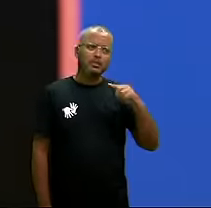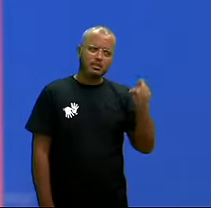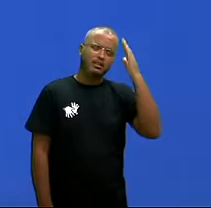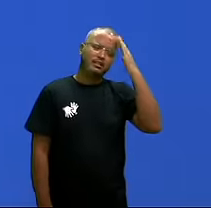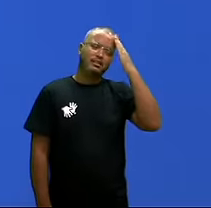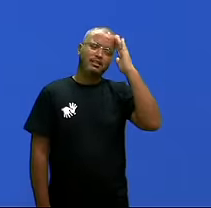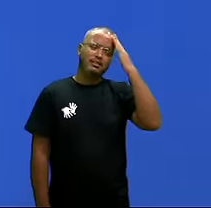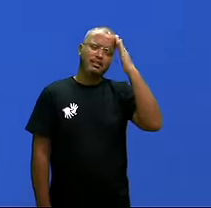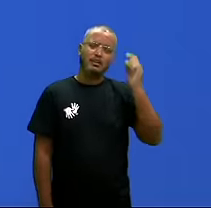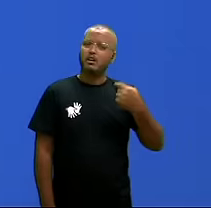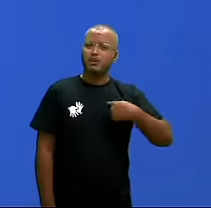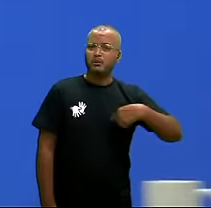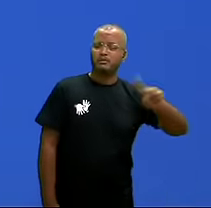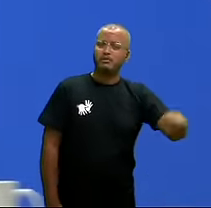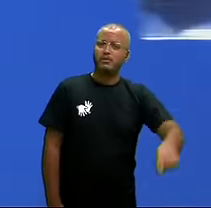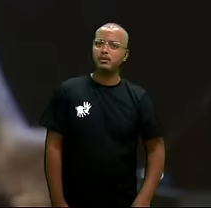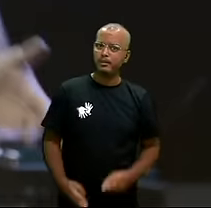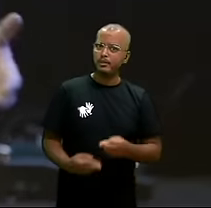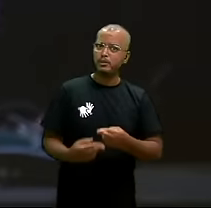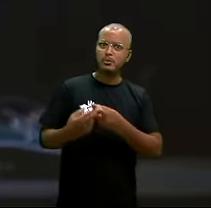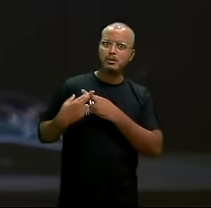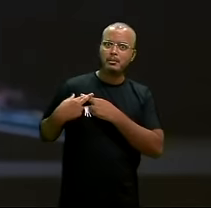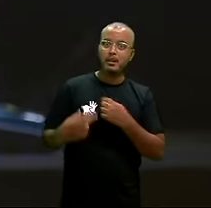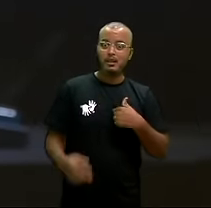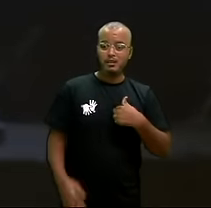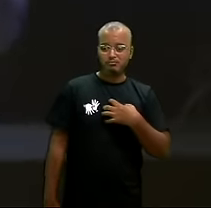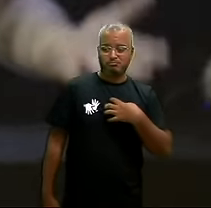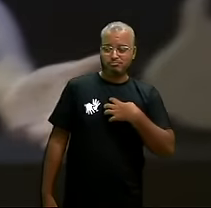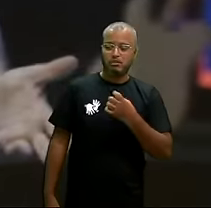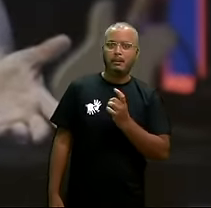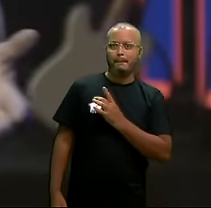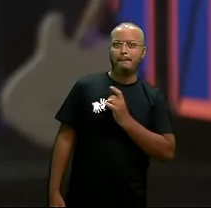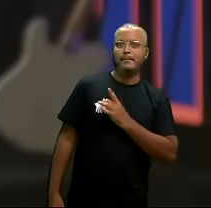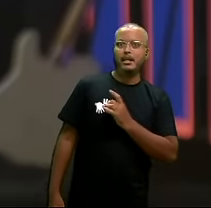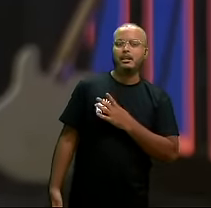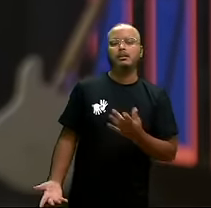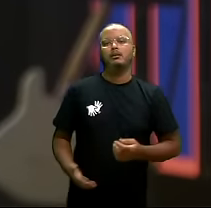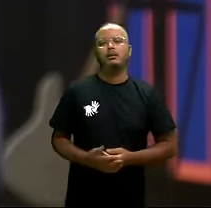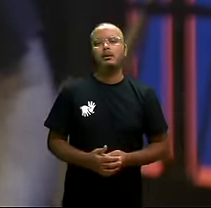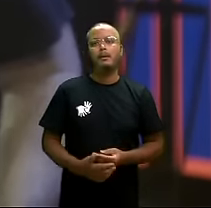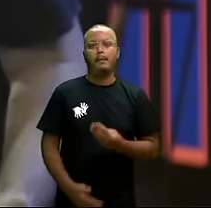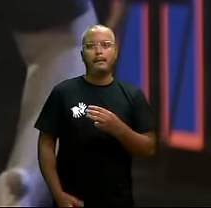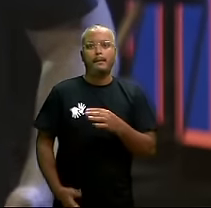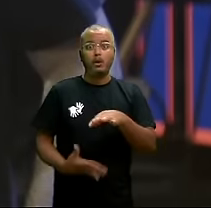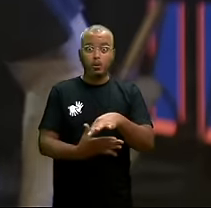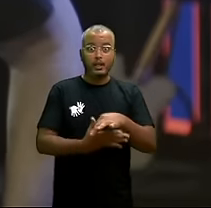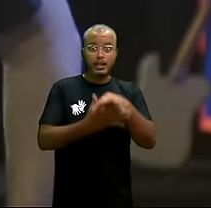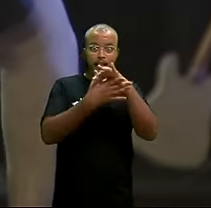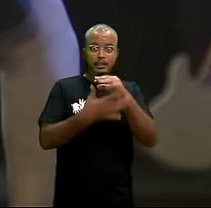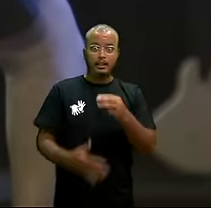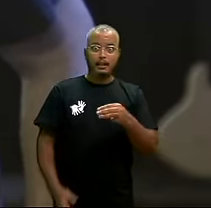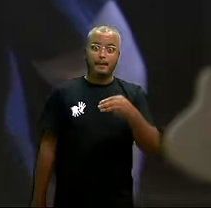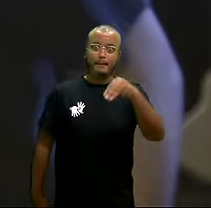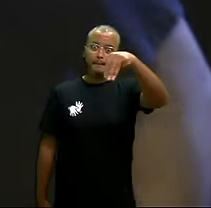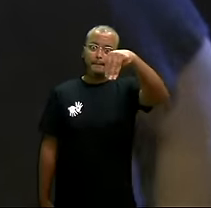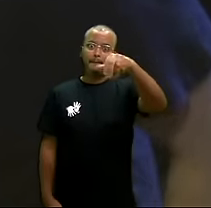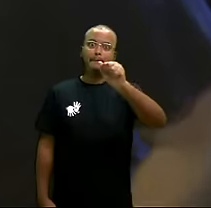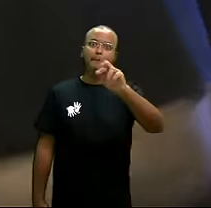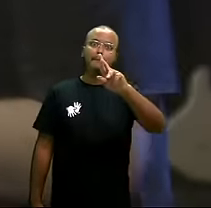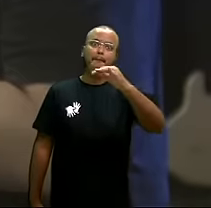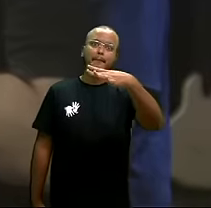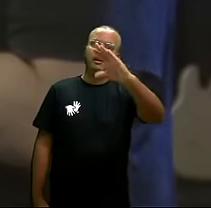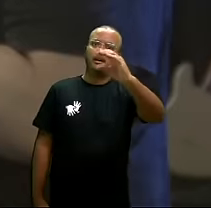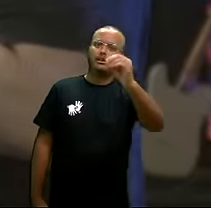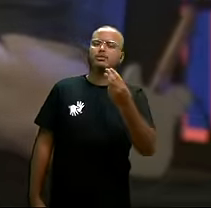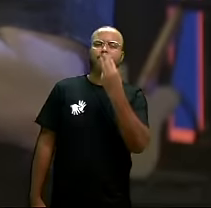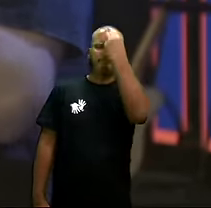Eu sei que eu não fui. E tá tudo bem. Isso, é só o pastor Márcio Valadão, um grande líder, um grande homem de Deus. Não era Moisés. Irmão, imagina Josué